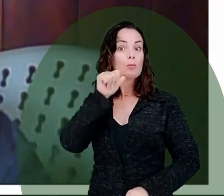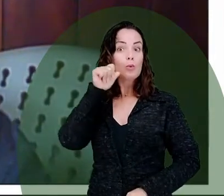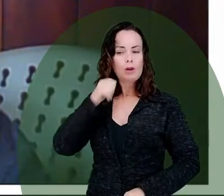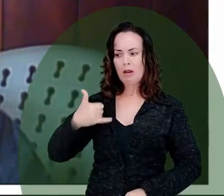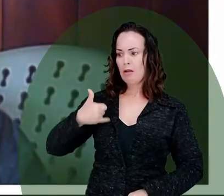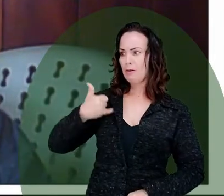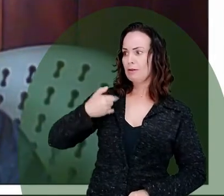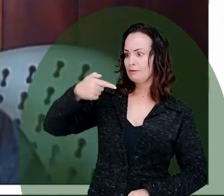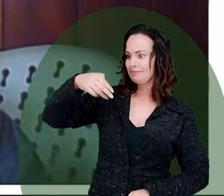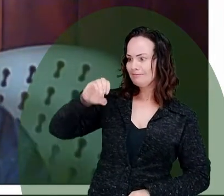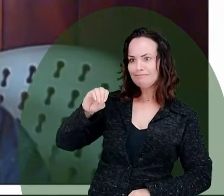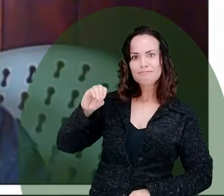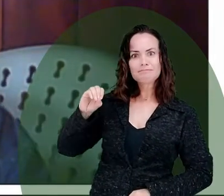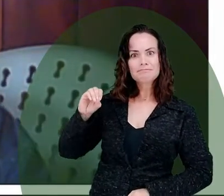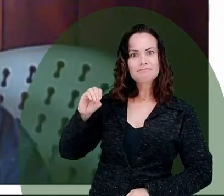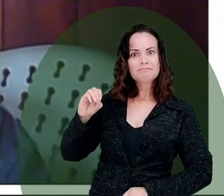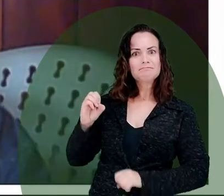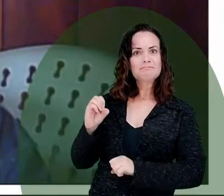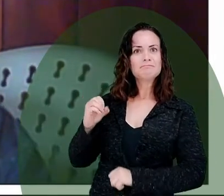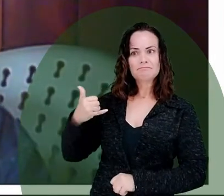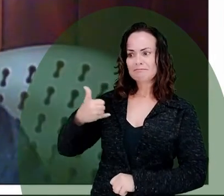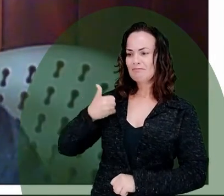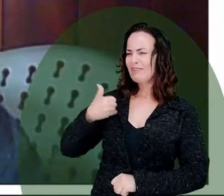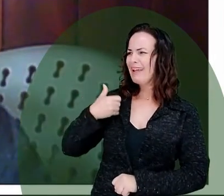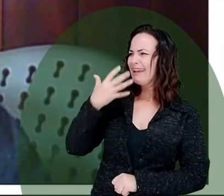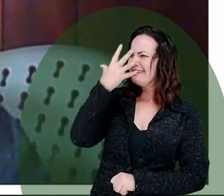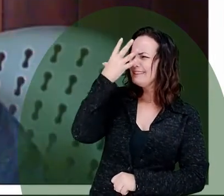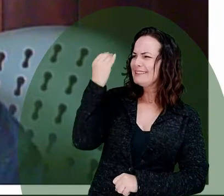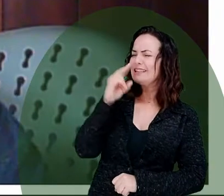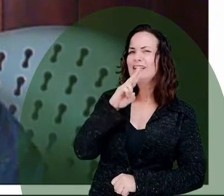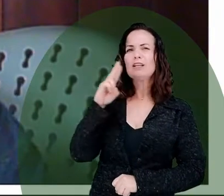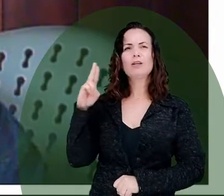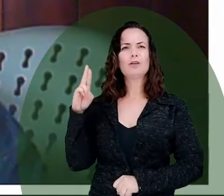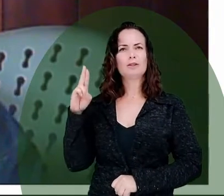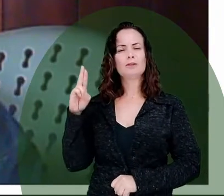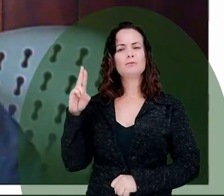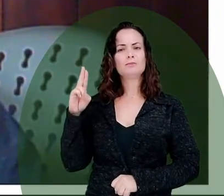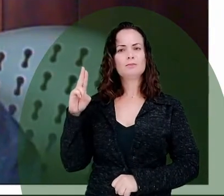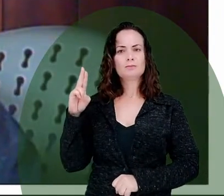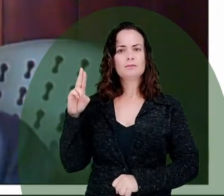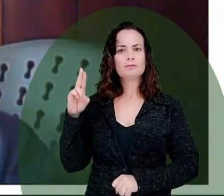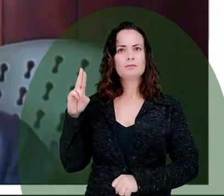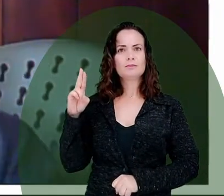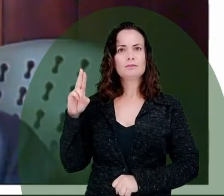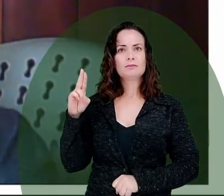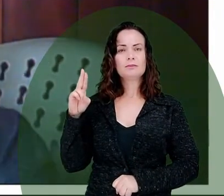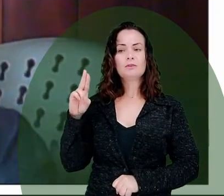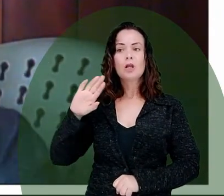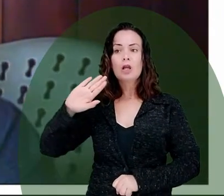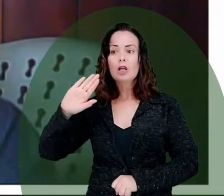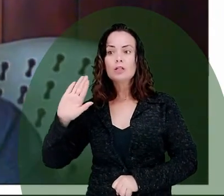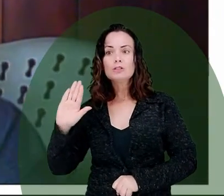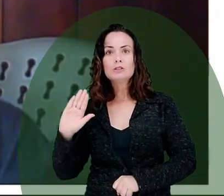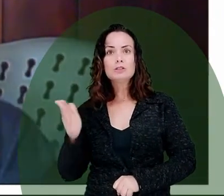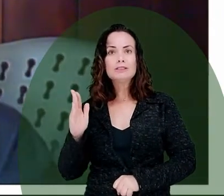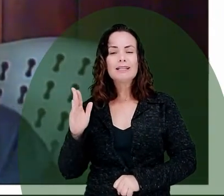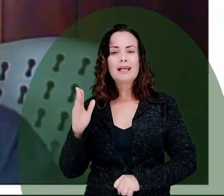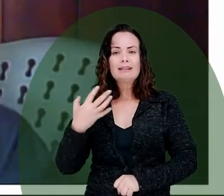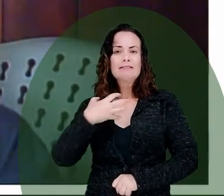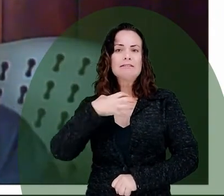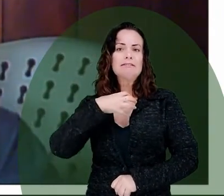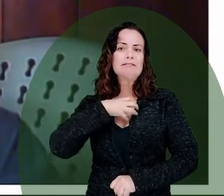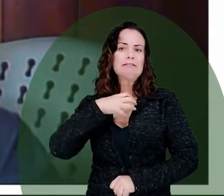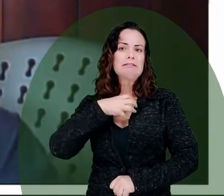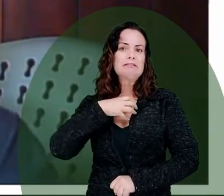anos, quando ela aprendeu a escrever o nome dela, porque o adulto, ele já tem um complexo de que ele não